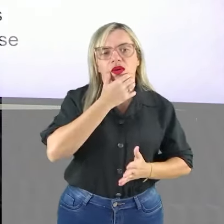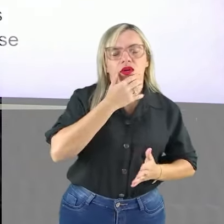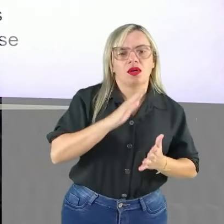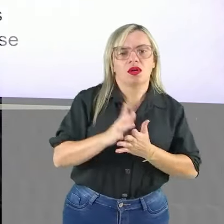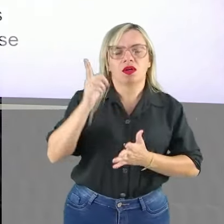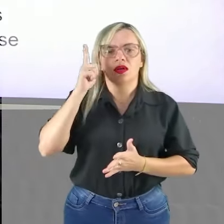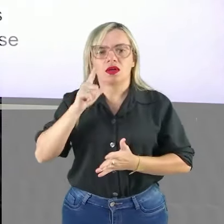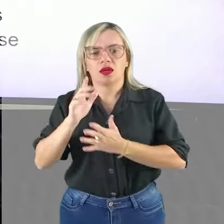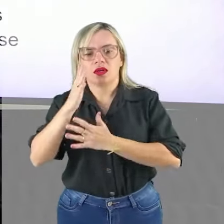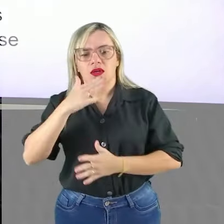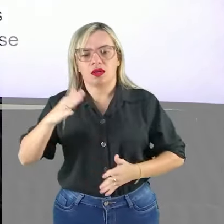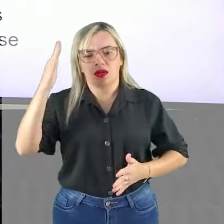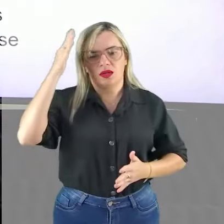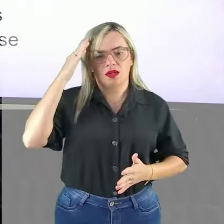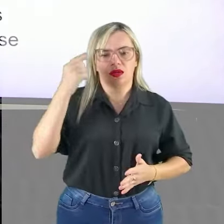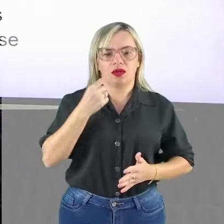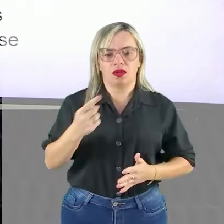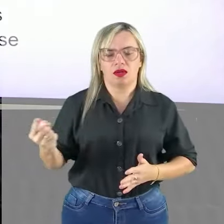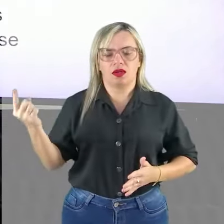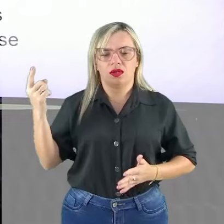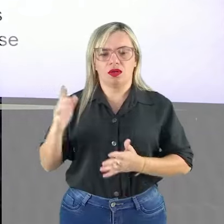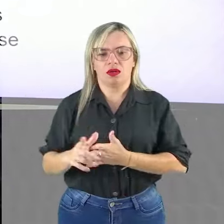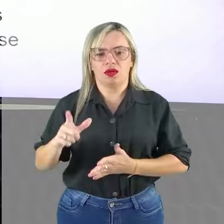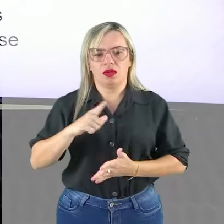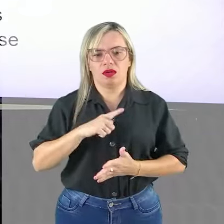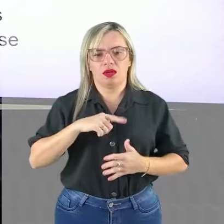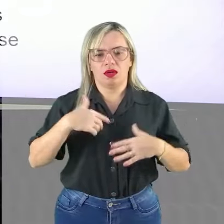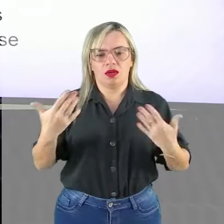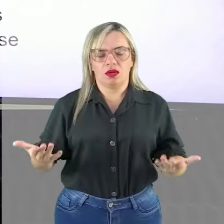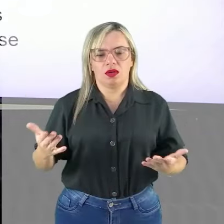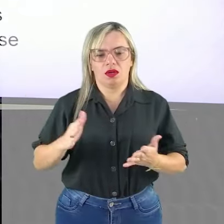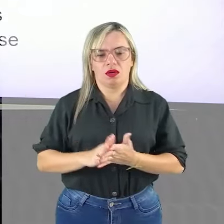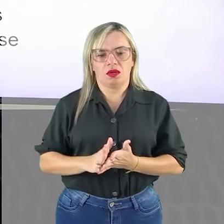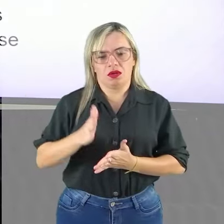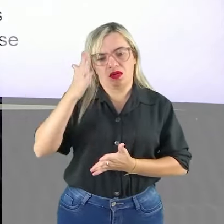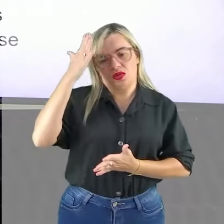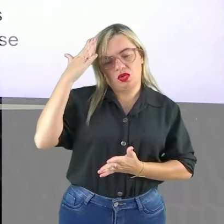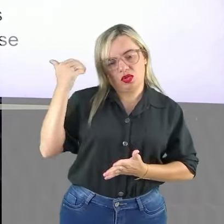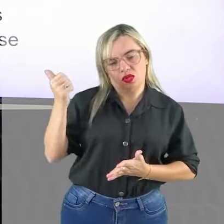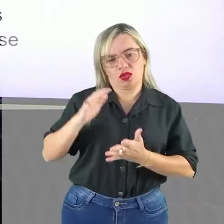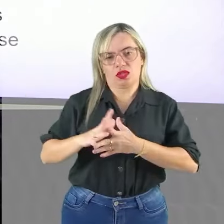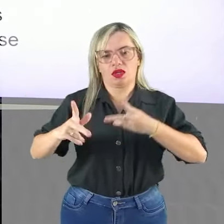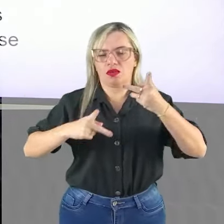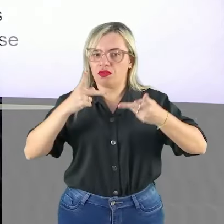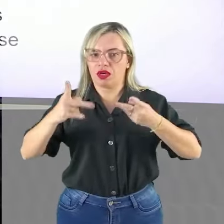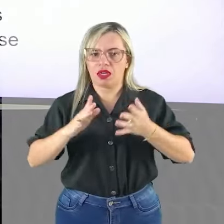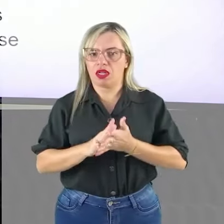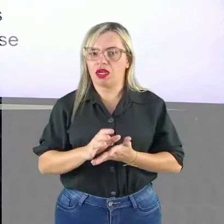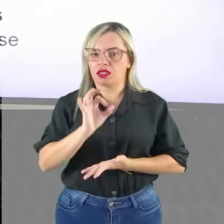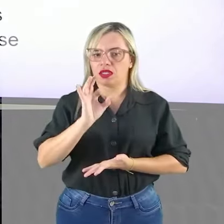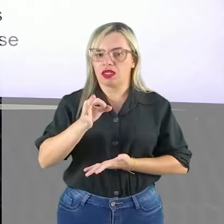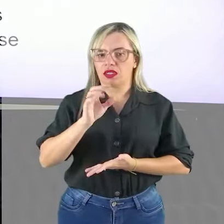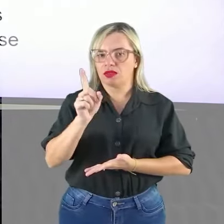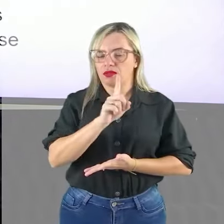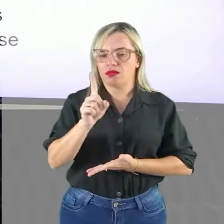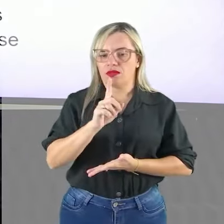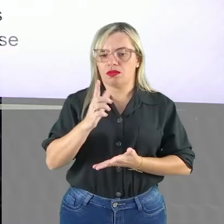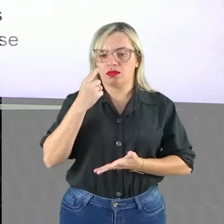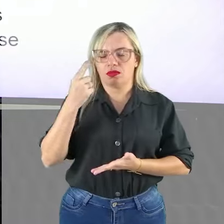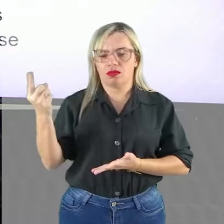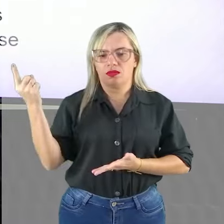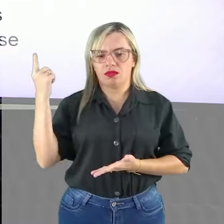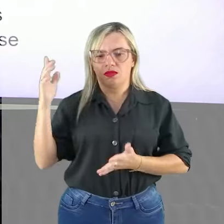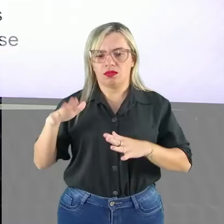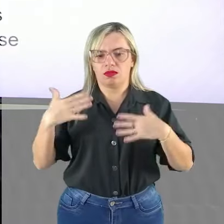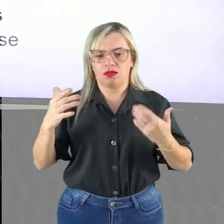se a gente consegue entender aqui então eu tenho bicultural obviamente que eu não sei a pronúncia correta tá bicultural sistemes